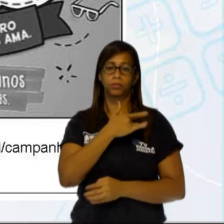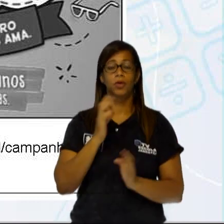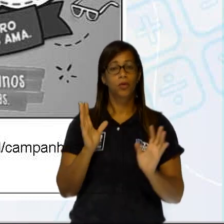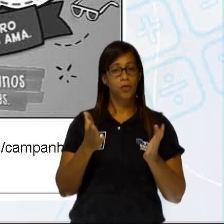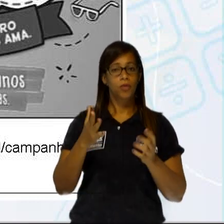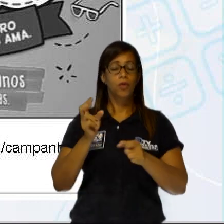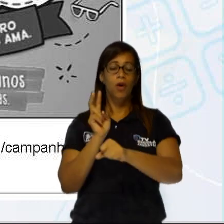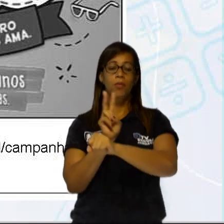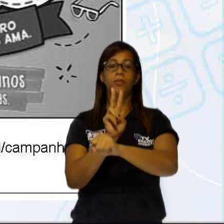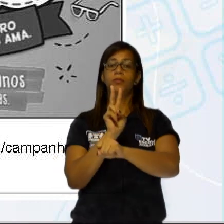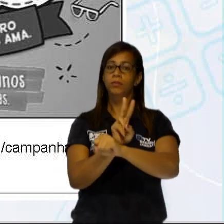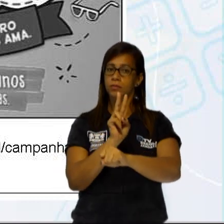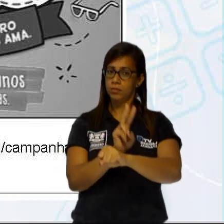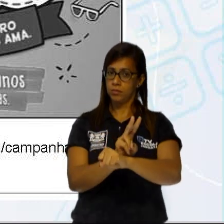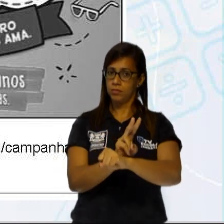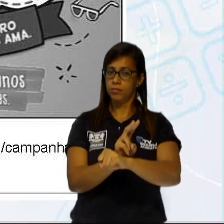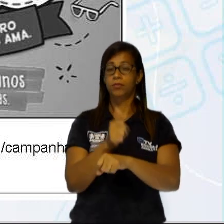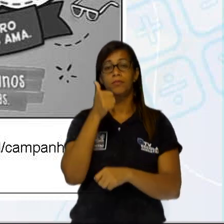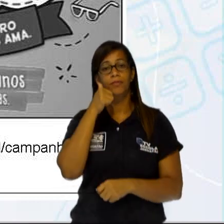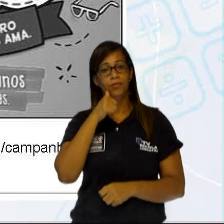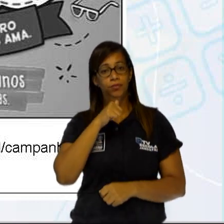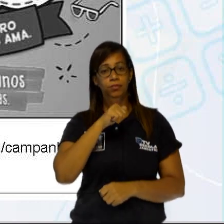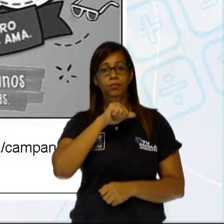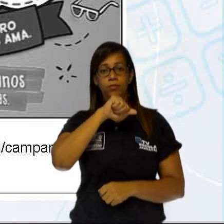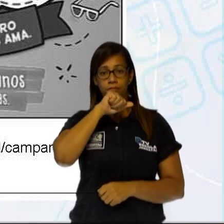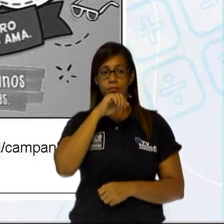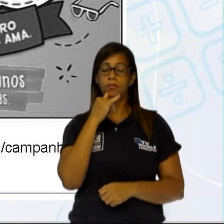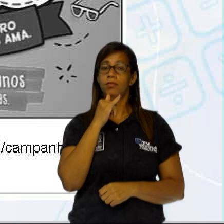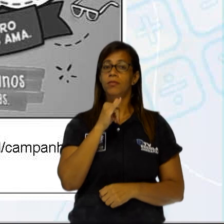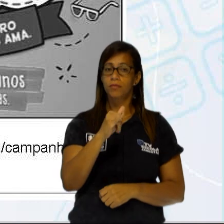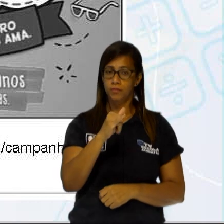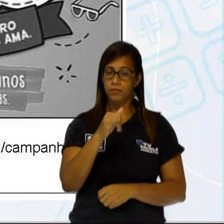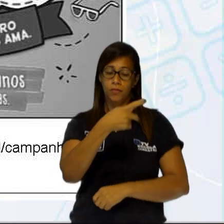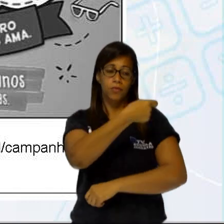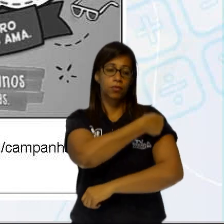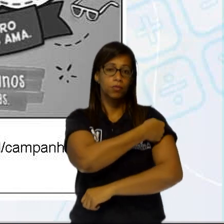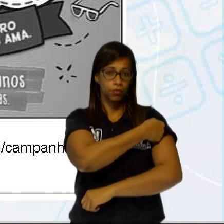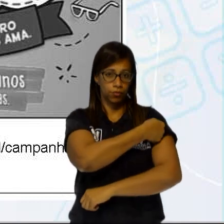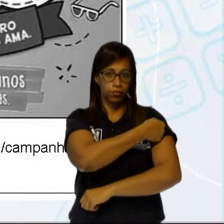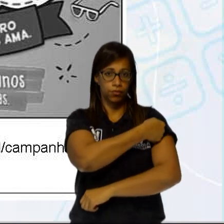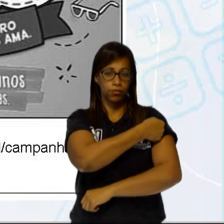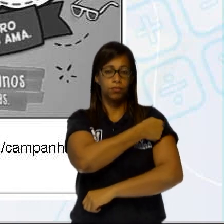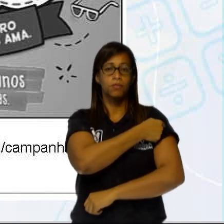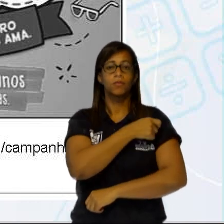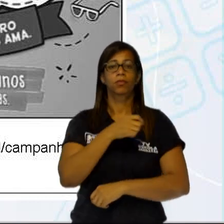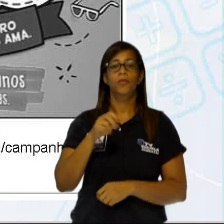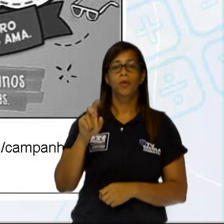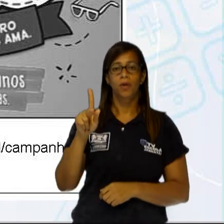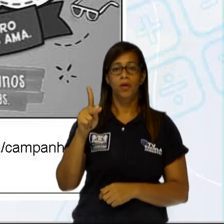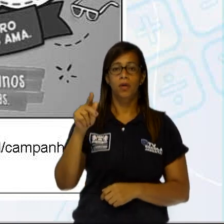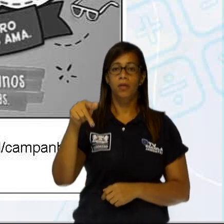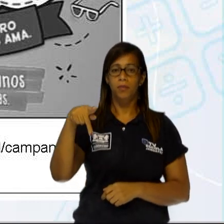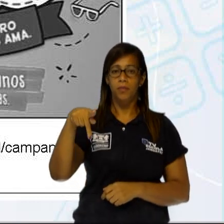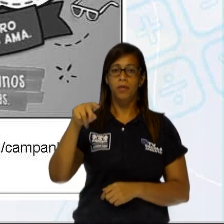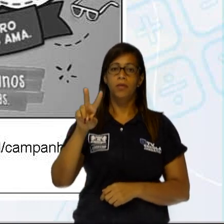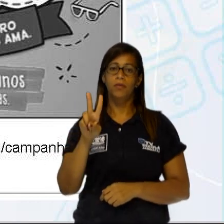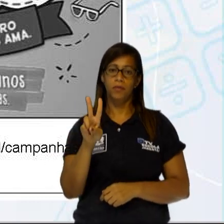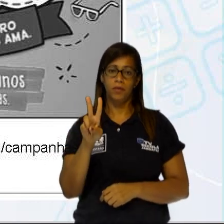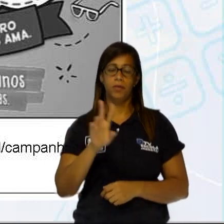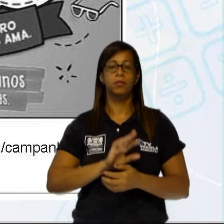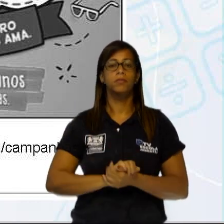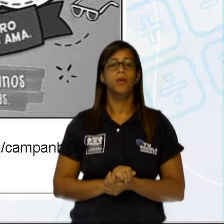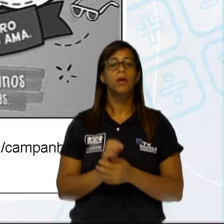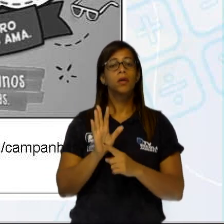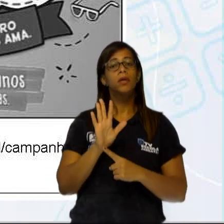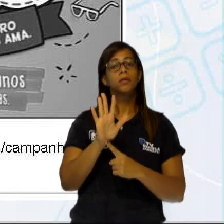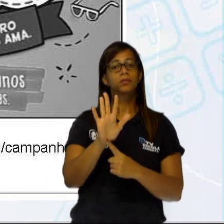né? O balão está associado à mãe. Vacinação contra o HPV. Proteja o futuro de quem você mais ama. Abaixo tem um